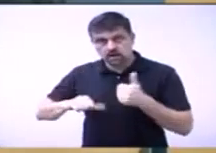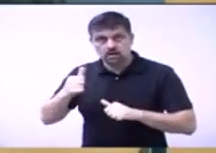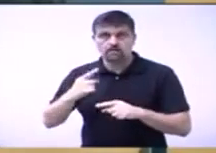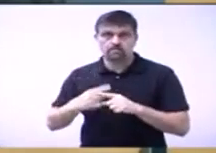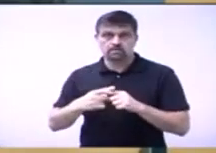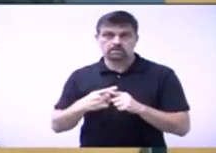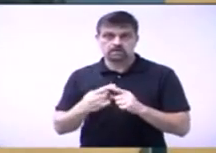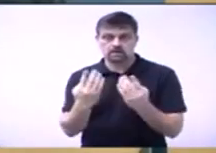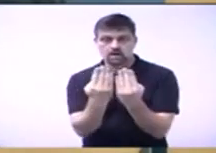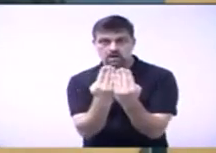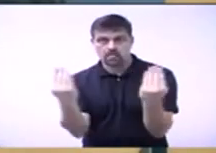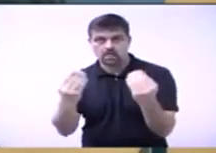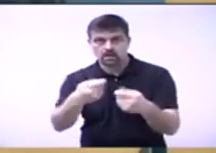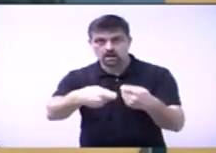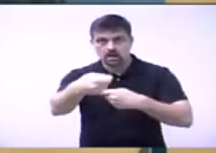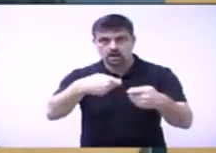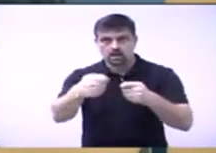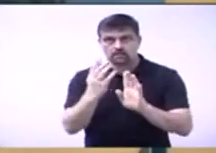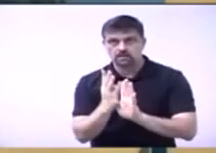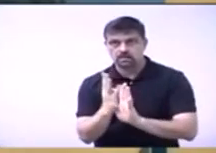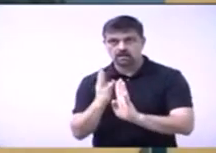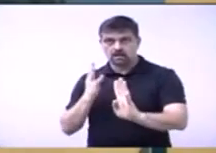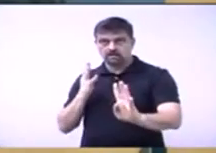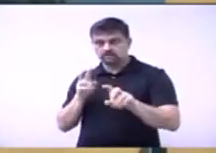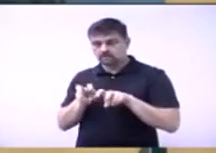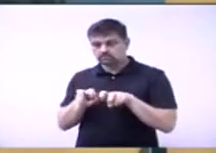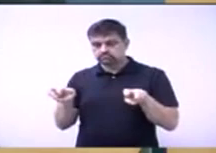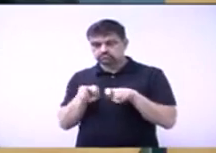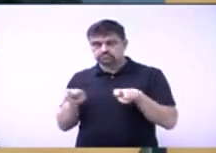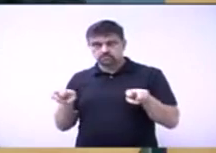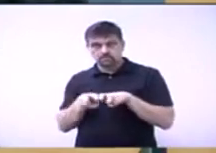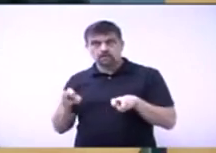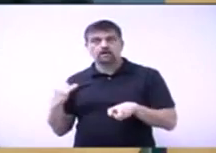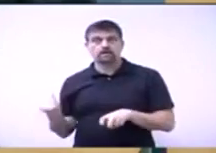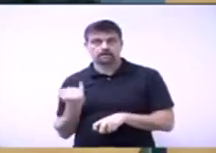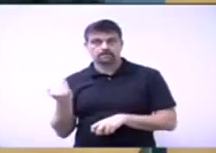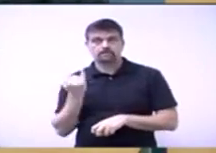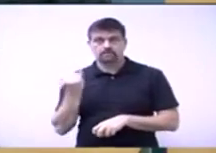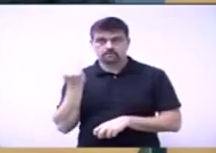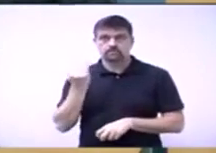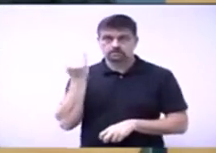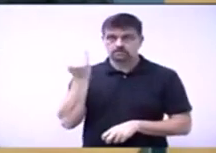população dos caixas para não ter essa visibilidade do que acontece é muito importante. Obrigado.